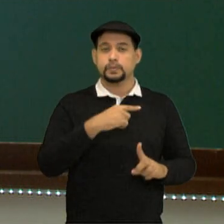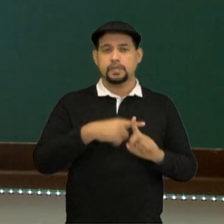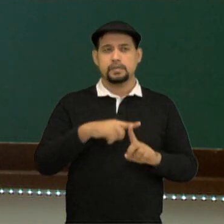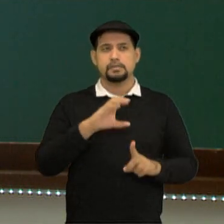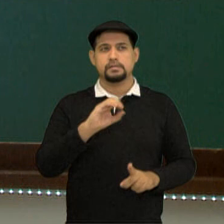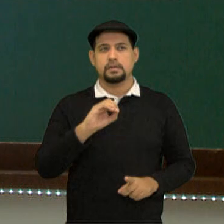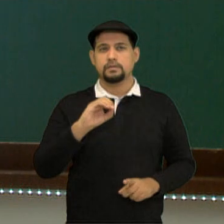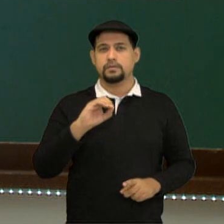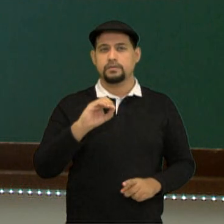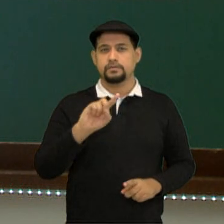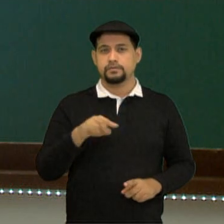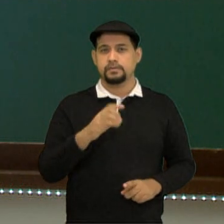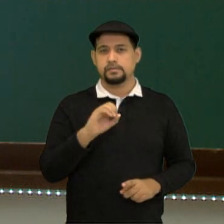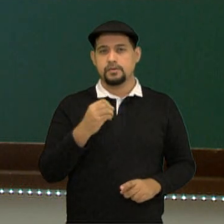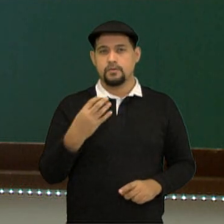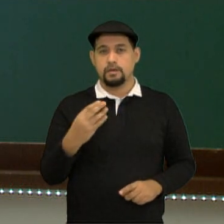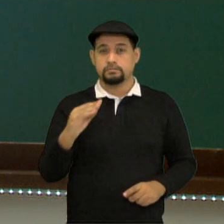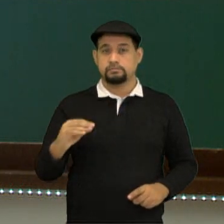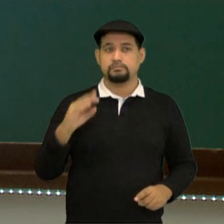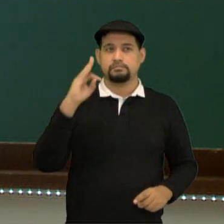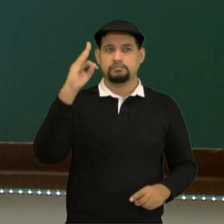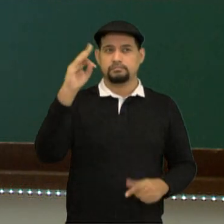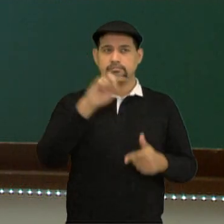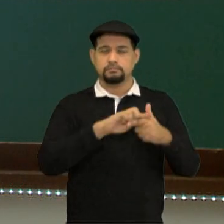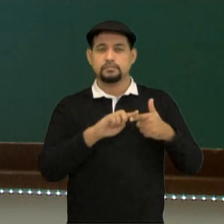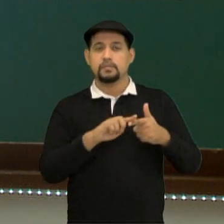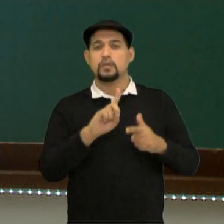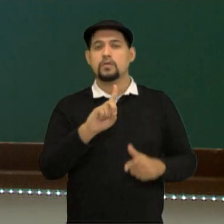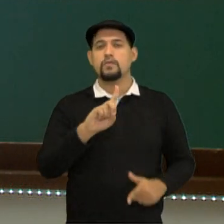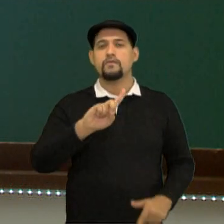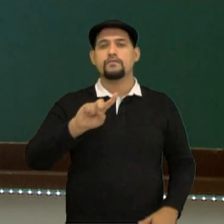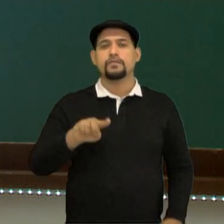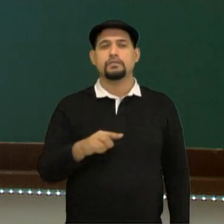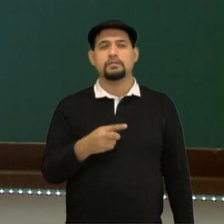0,4 elevado a t, fazendo a divisão, deu